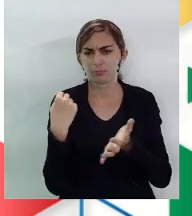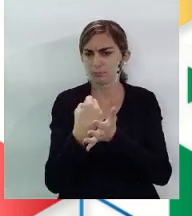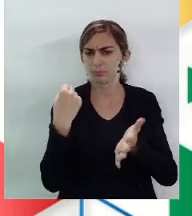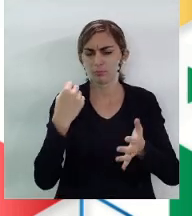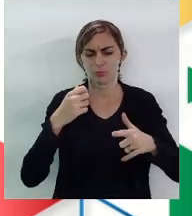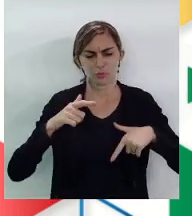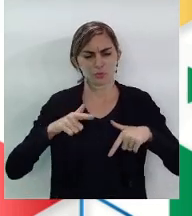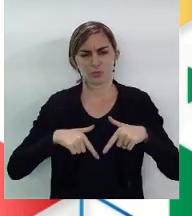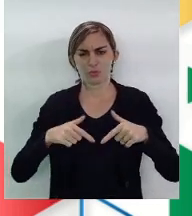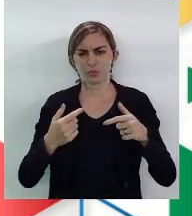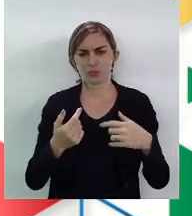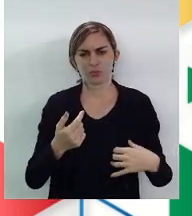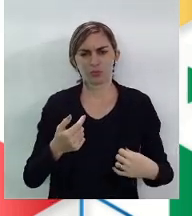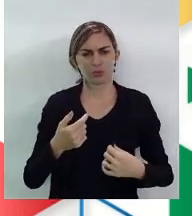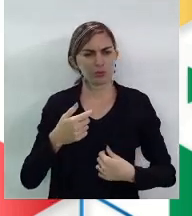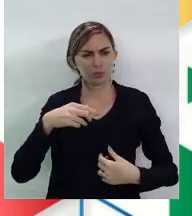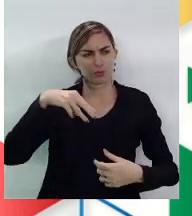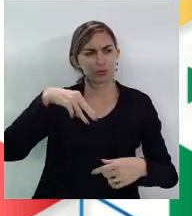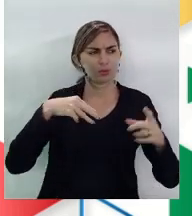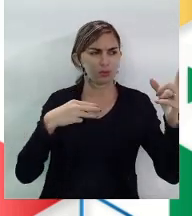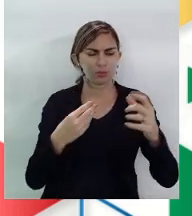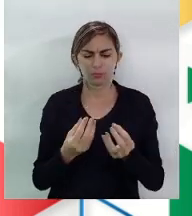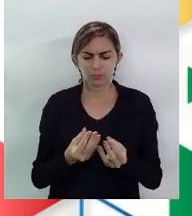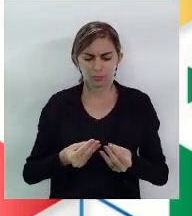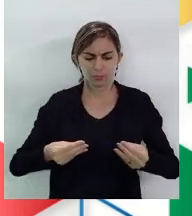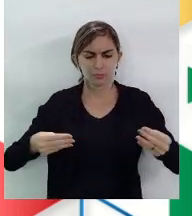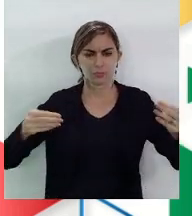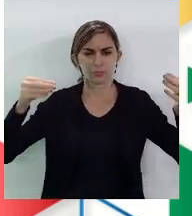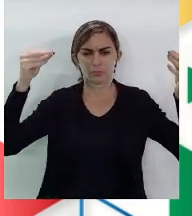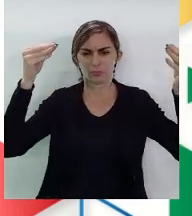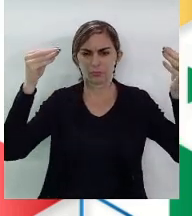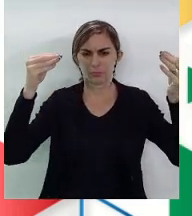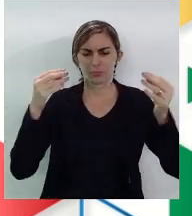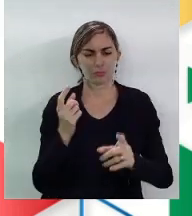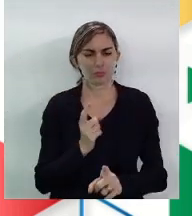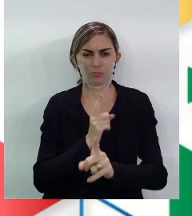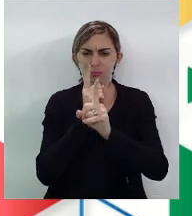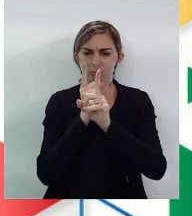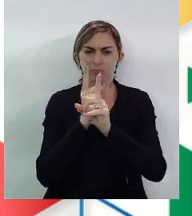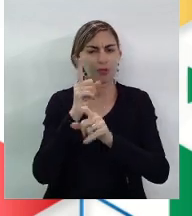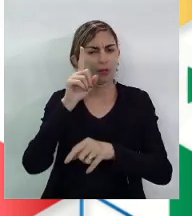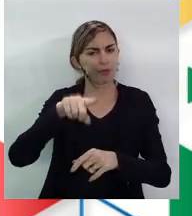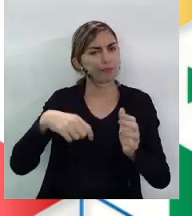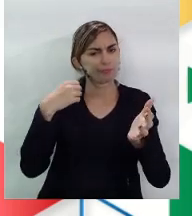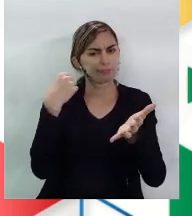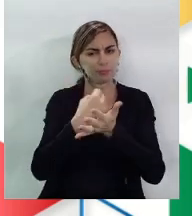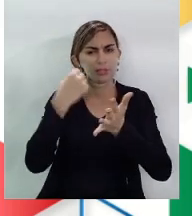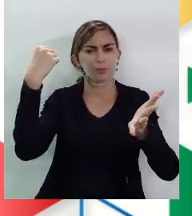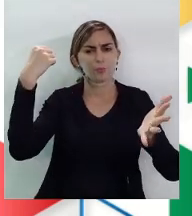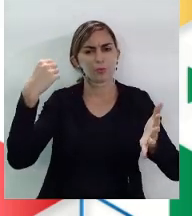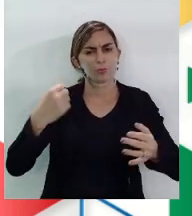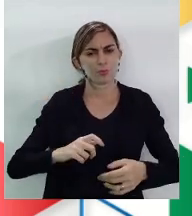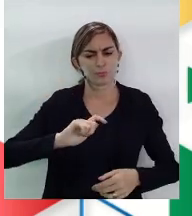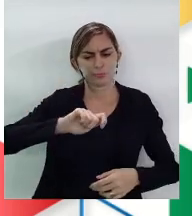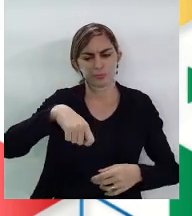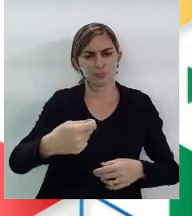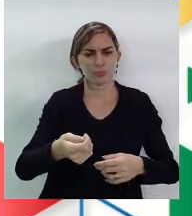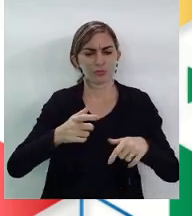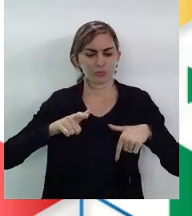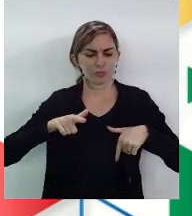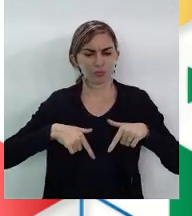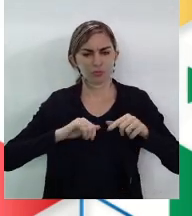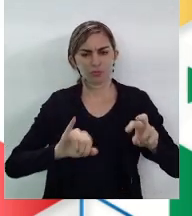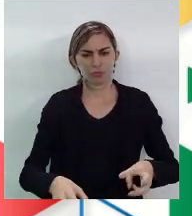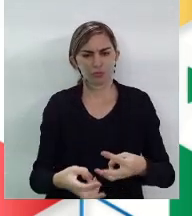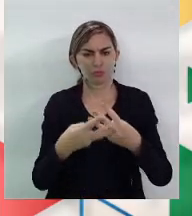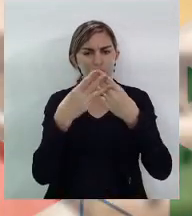judaico, menorá. Este candelabro, quando vocês o encontrarem, é um símbolo dos judeus. Então